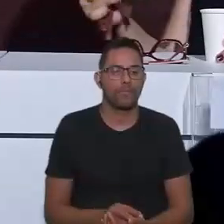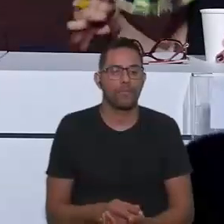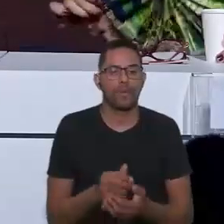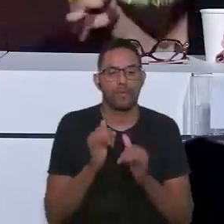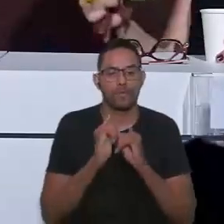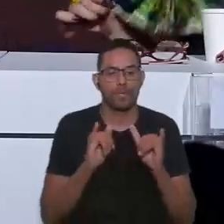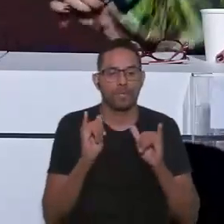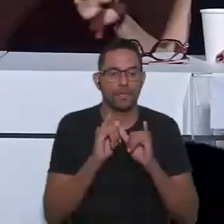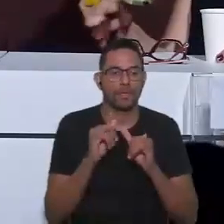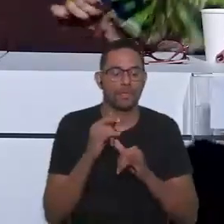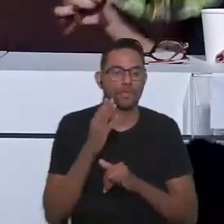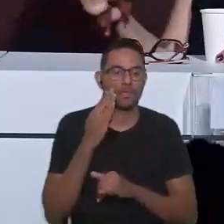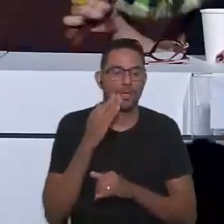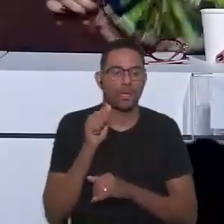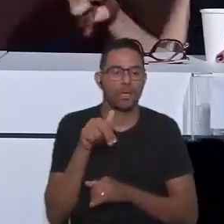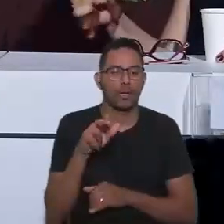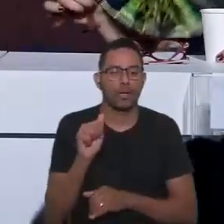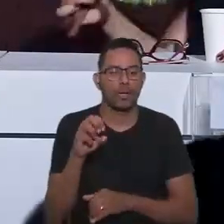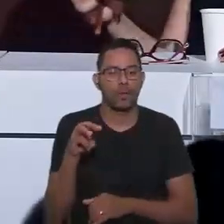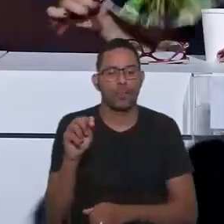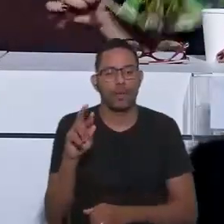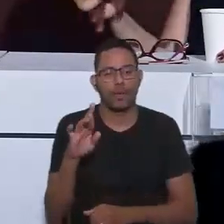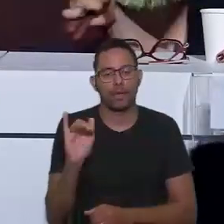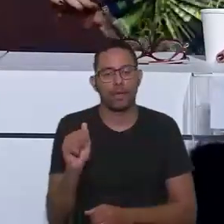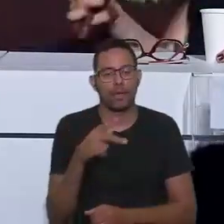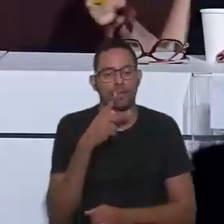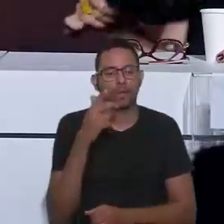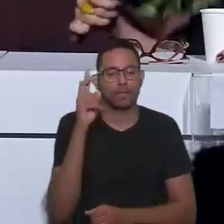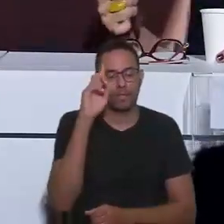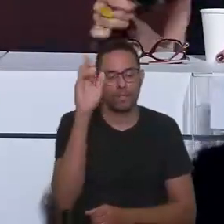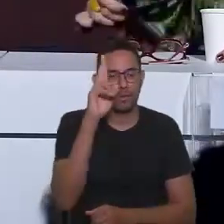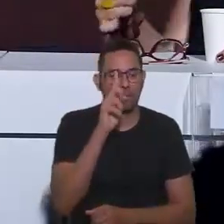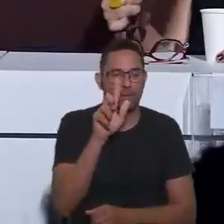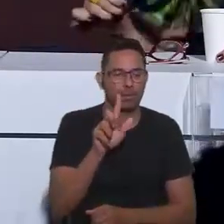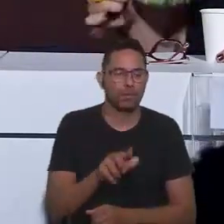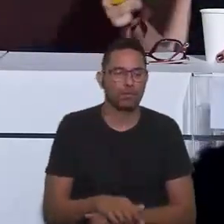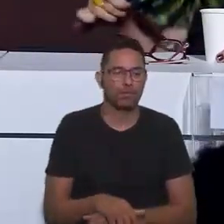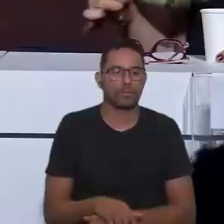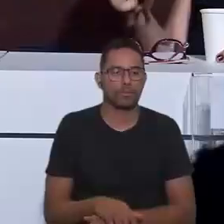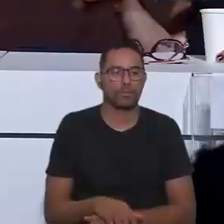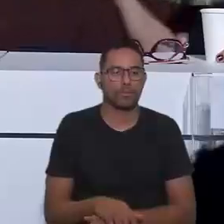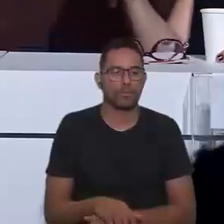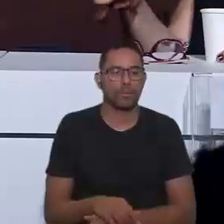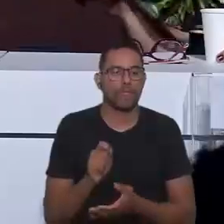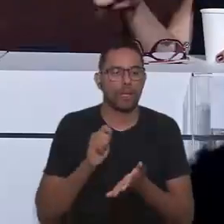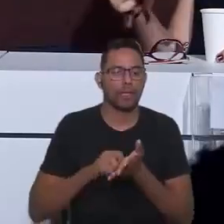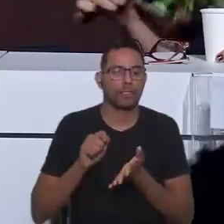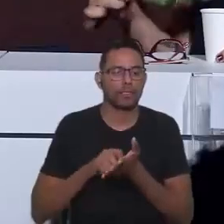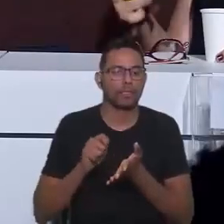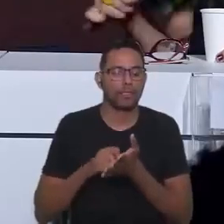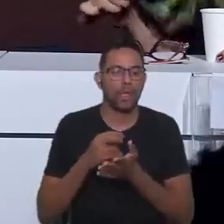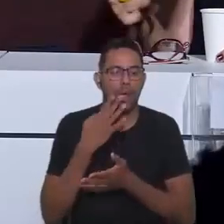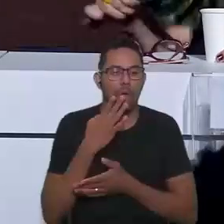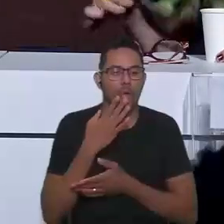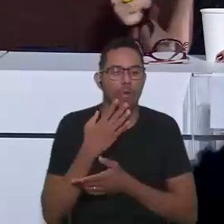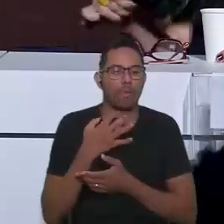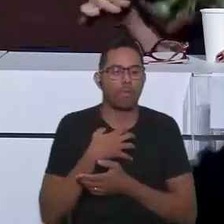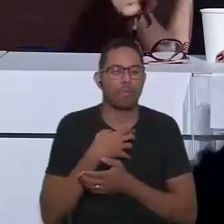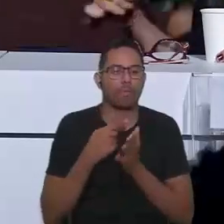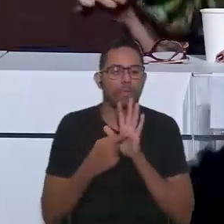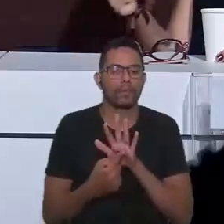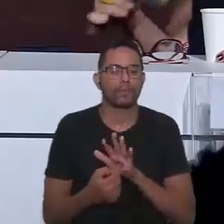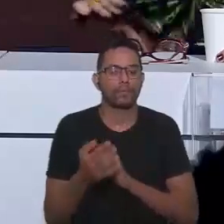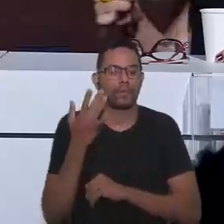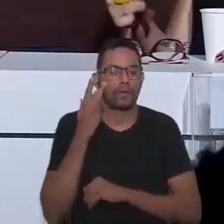falhando. Assim, eu até sei que a Ana Maria já falou, no outro dia estávamos falando, e o processo da escrita de Um Defeito de Cor é muito semelhante. Eu